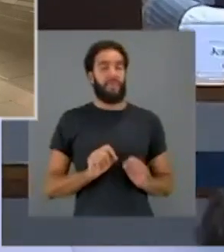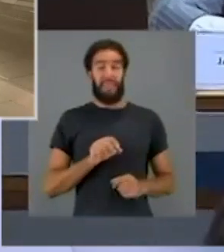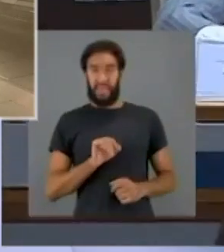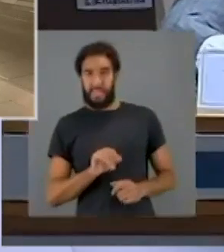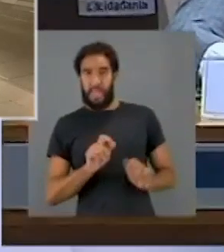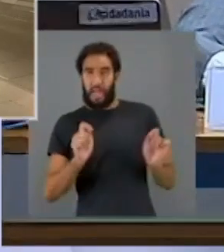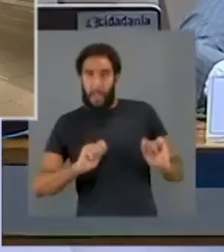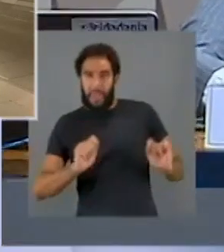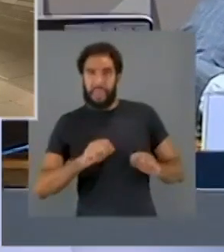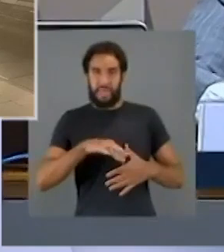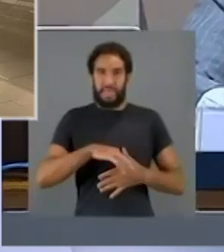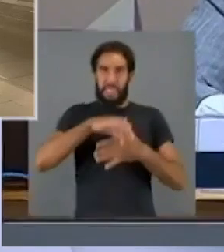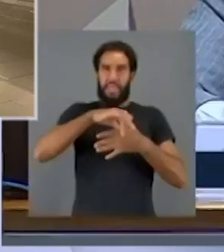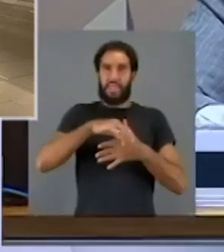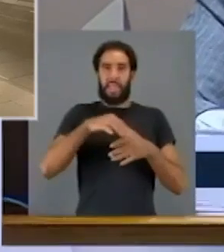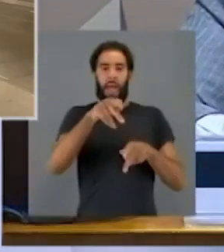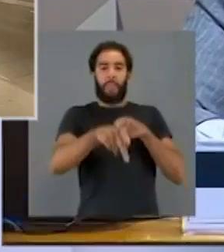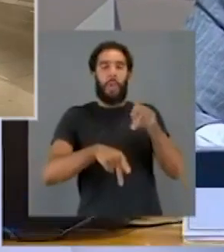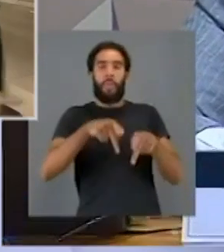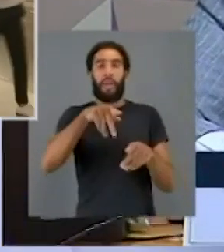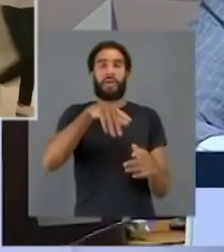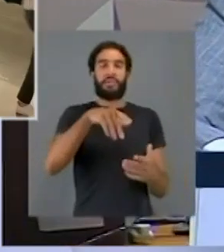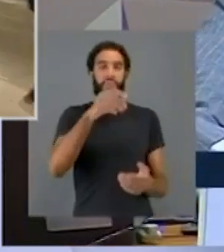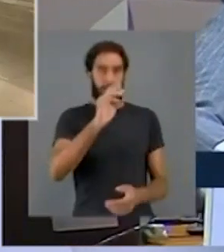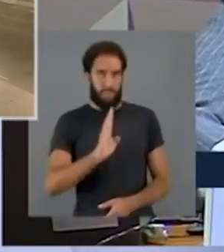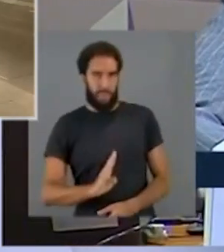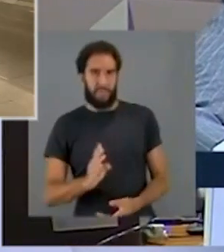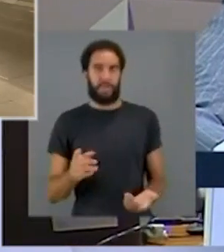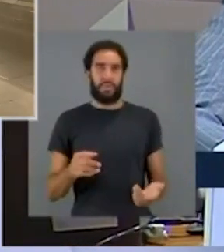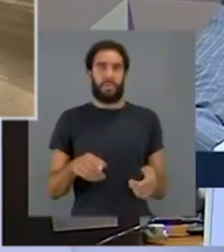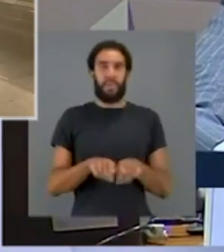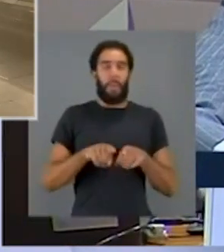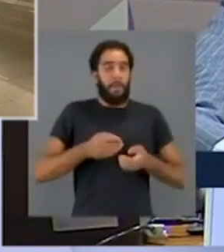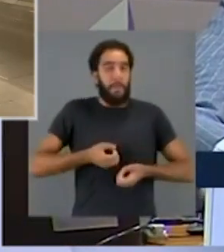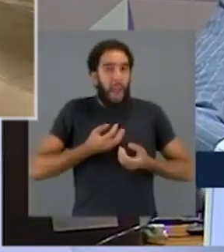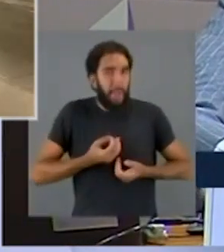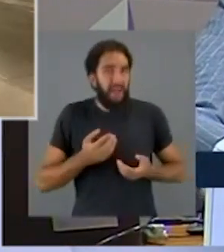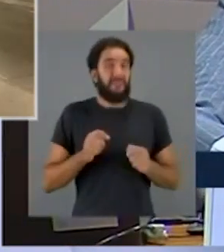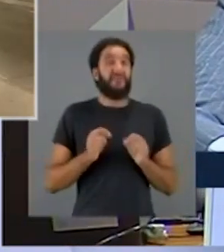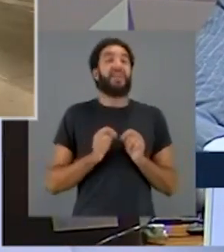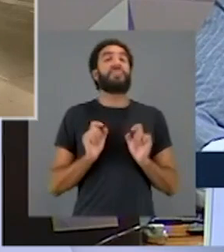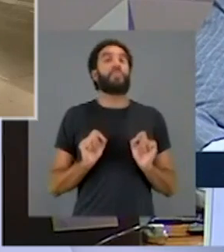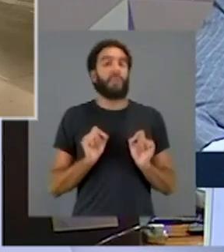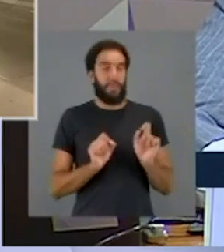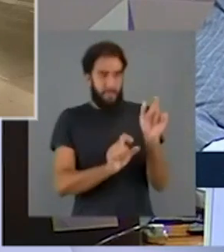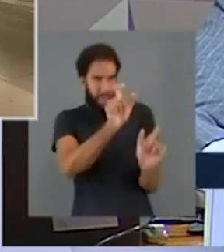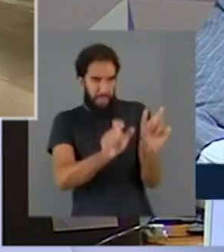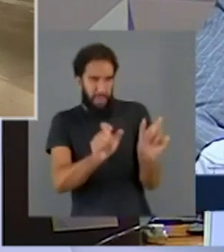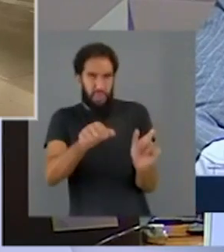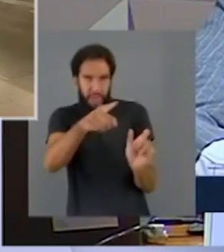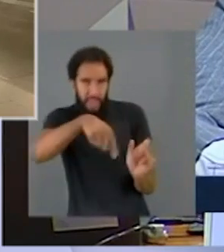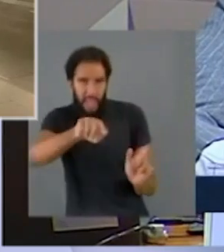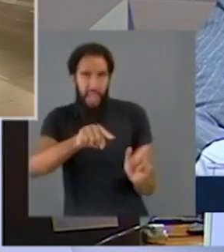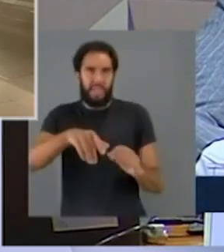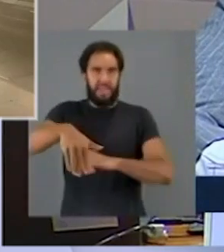Jair bolsonaro Este é o objetivo veja bem que a CPI foi criada para investigar o financiamento e o